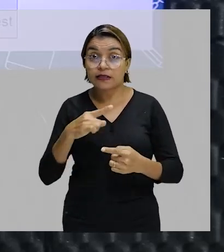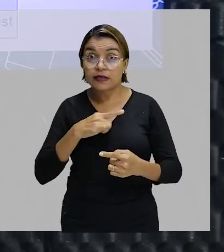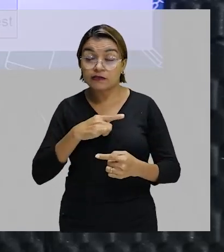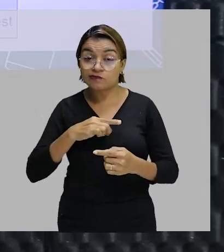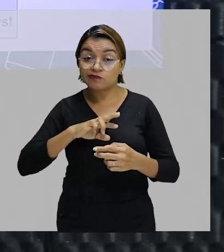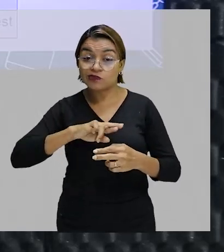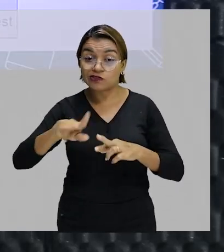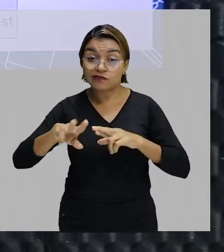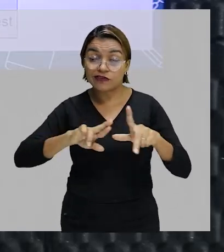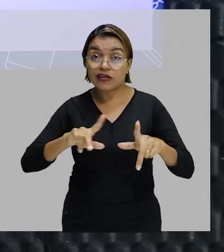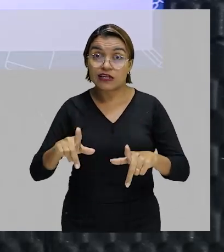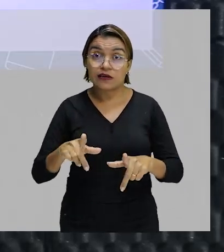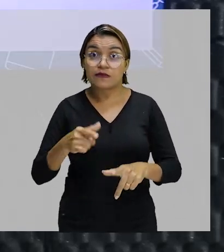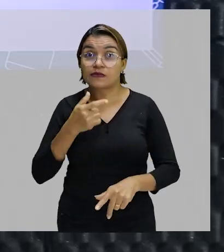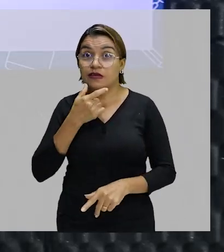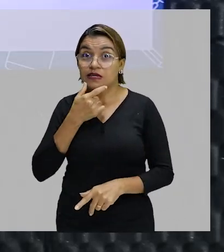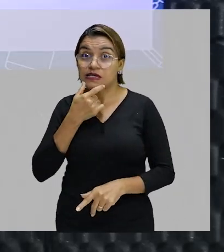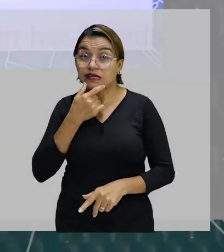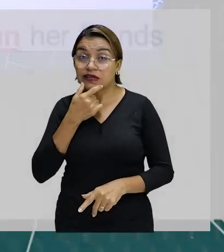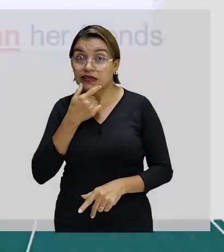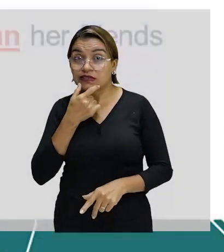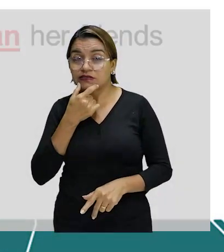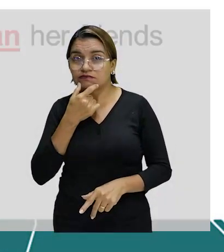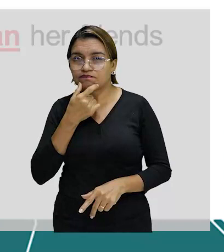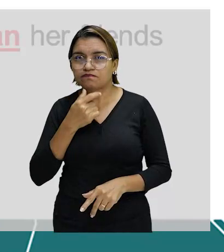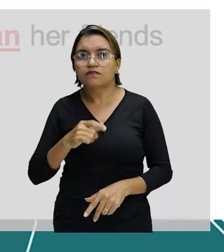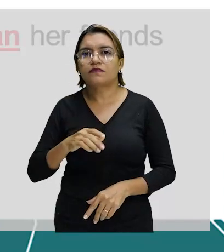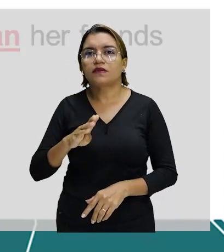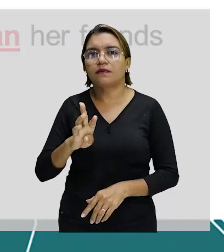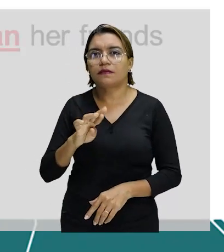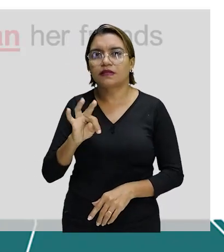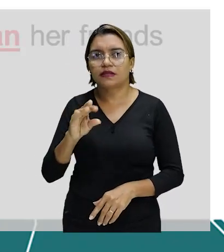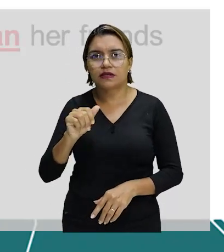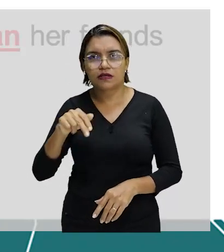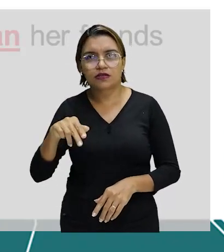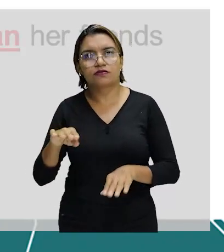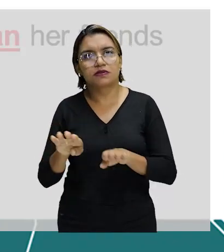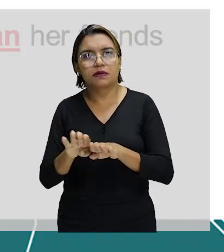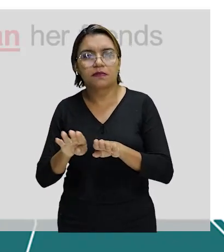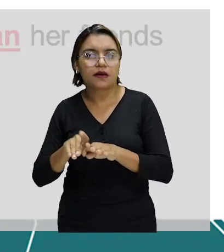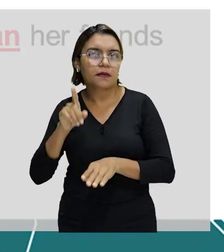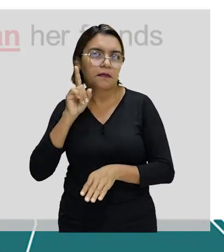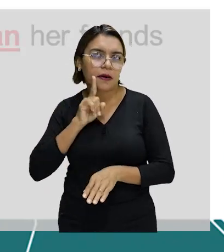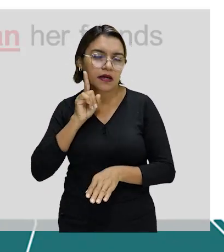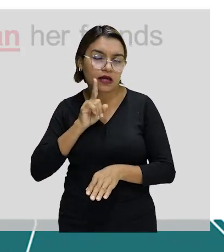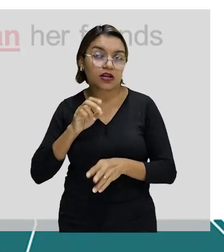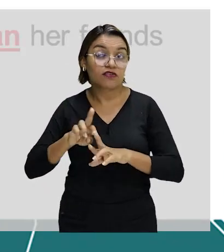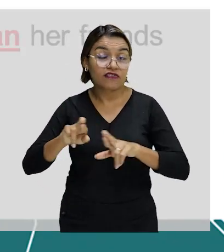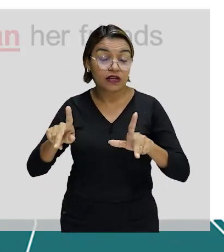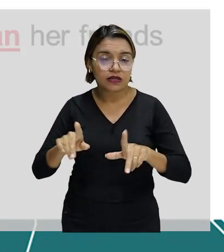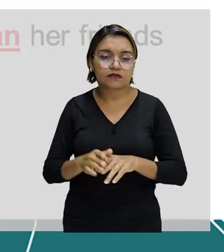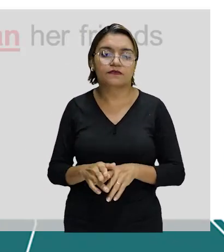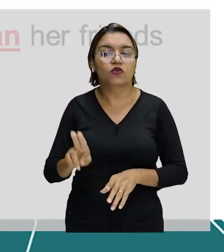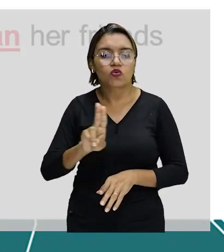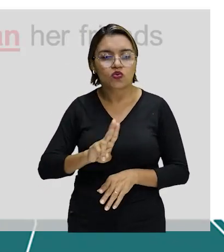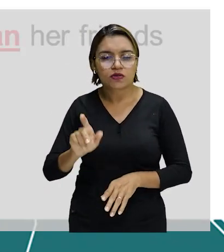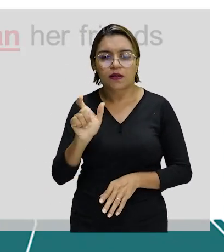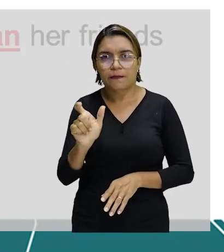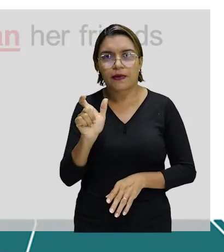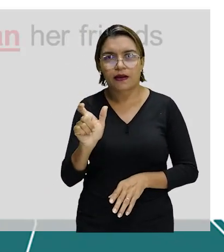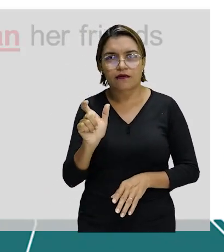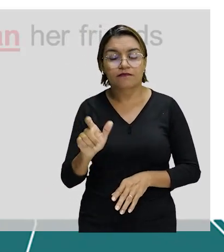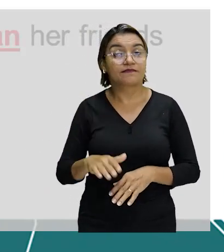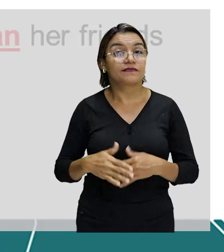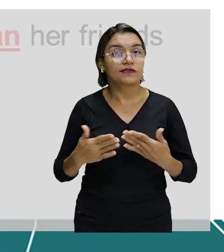diferença entre o inglês britânico e o americano. Exercícios ou exemplos que nós vamos ter são usando essas palavrinhas.